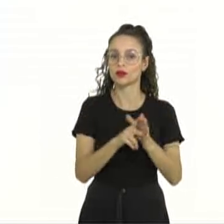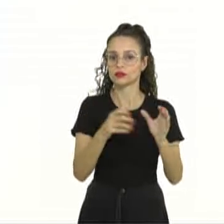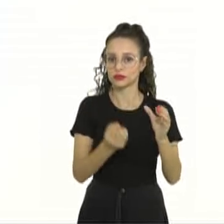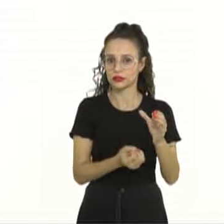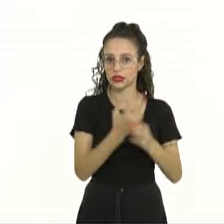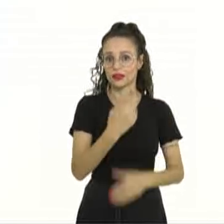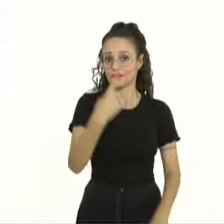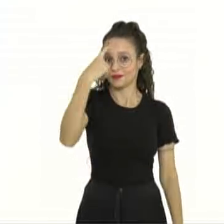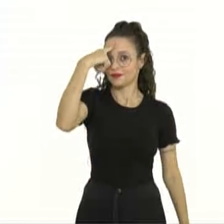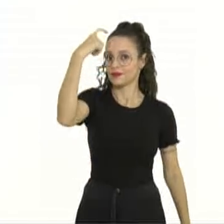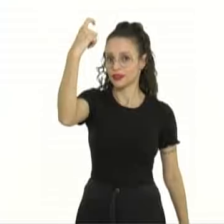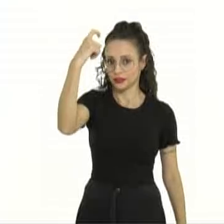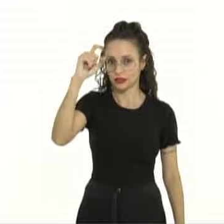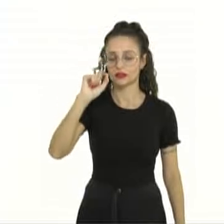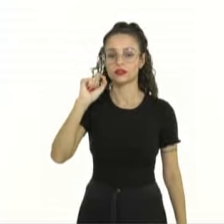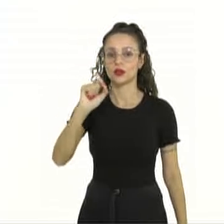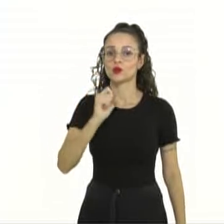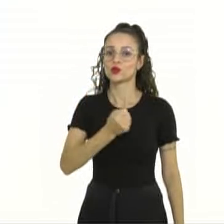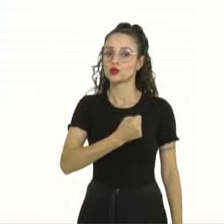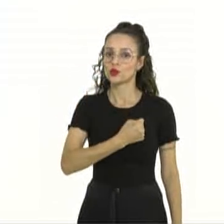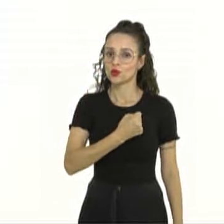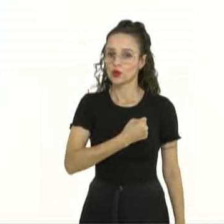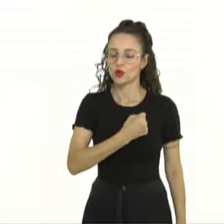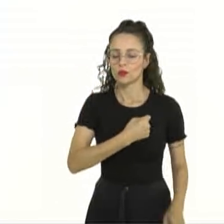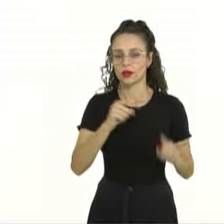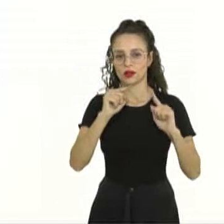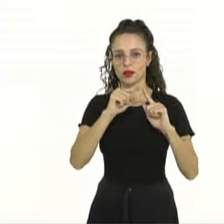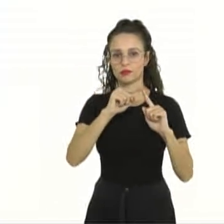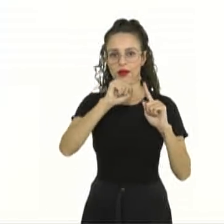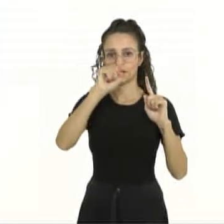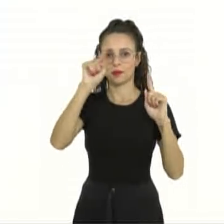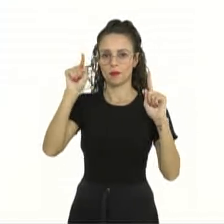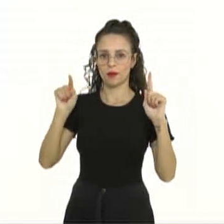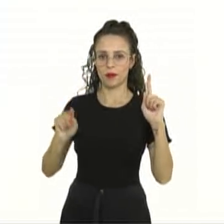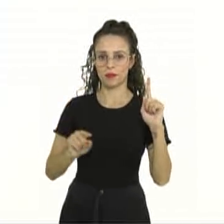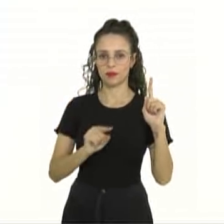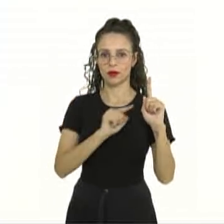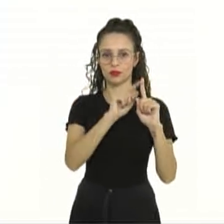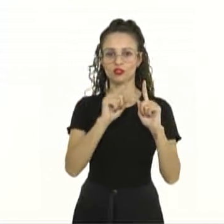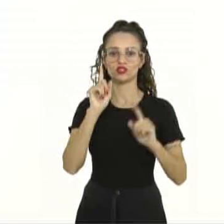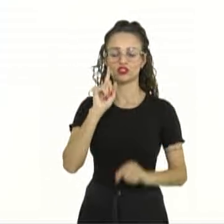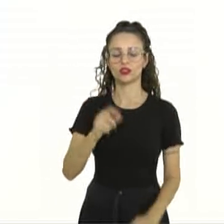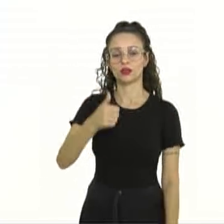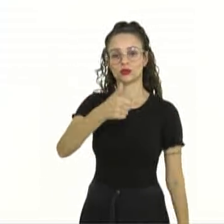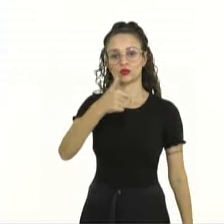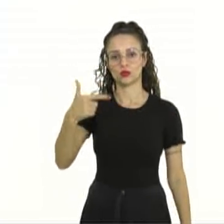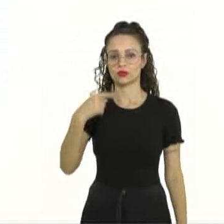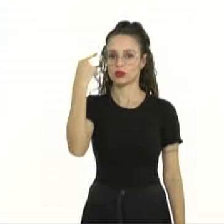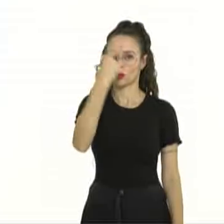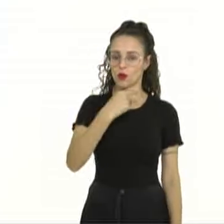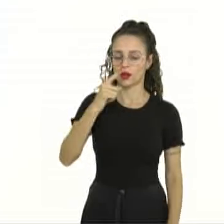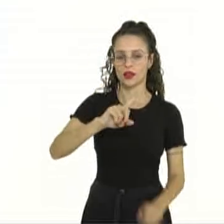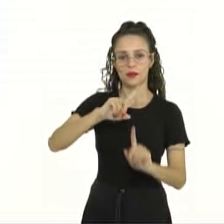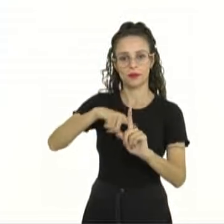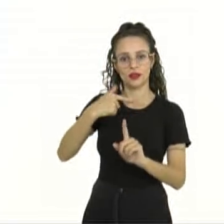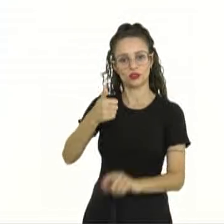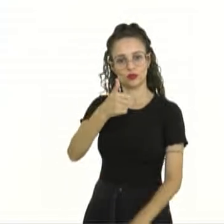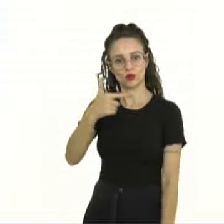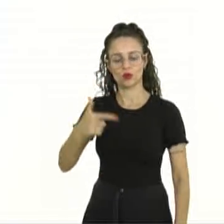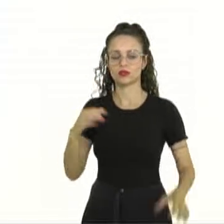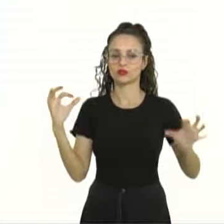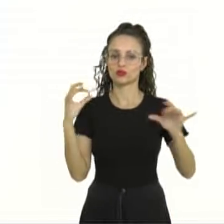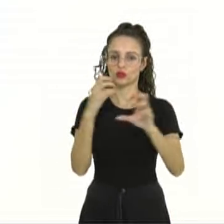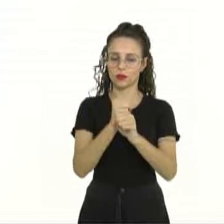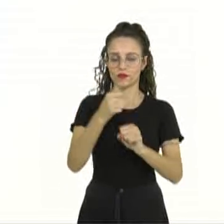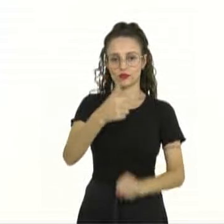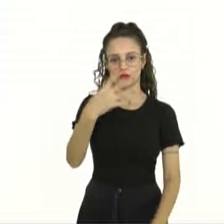uma invenção de números estabelecidos dentro do dia, marcando 12 horas, mais 12 fecha 24